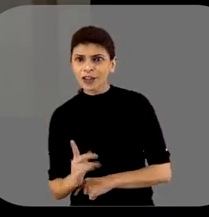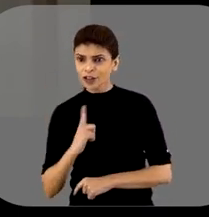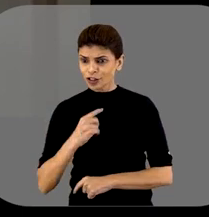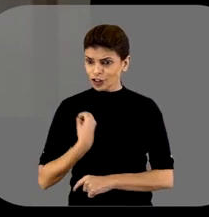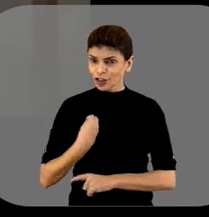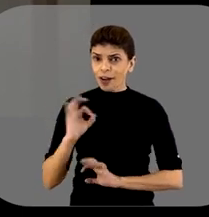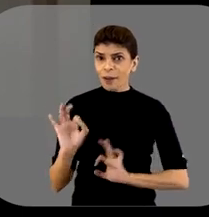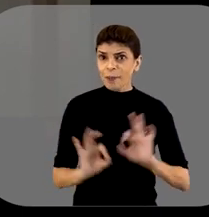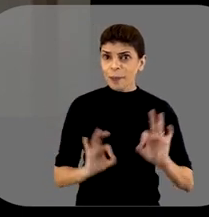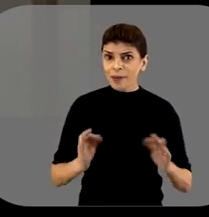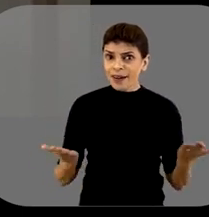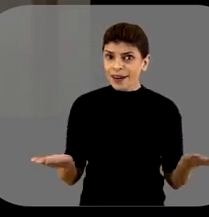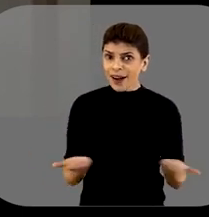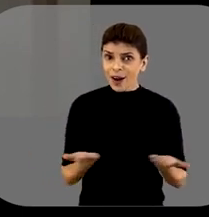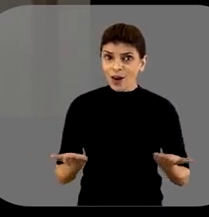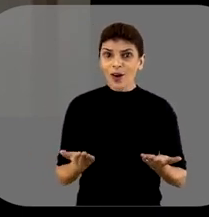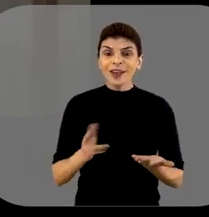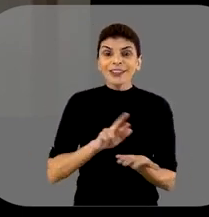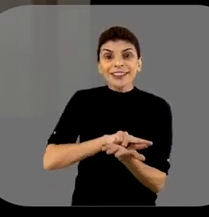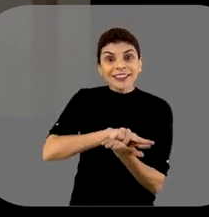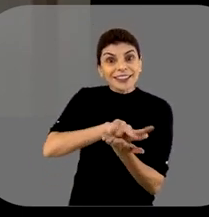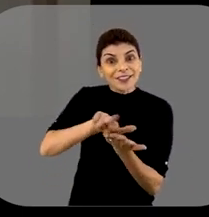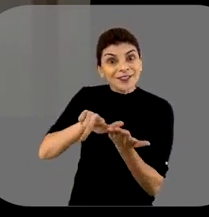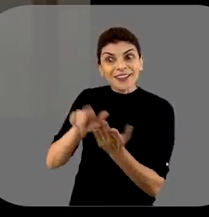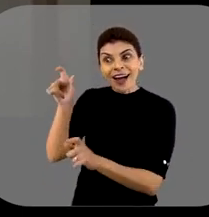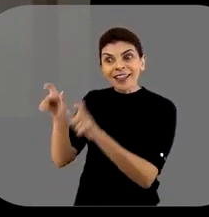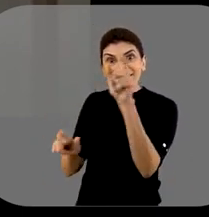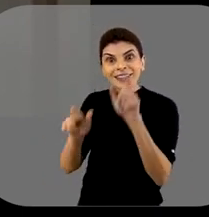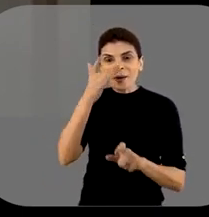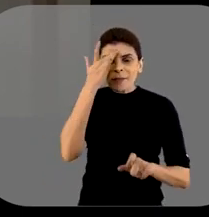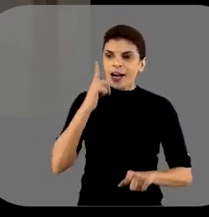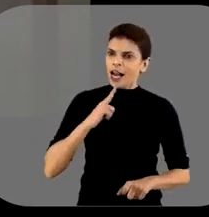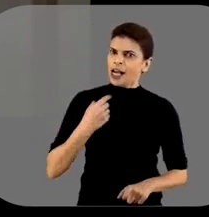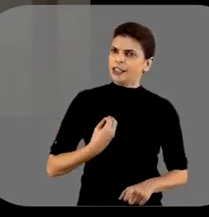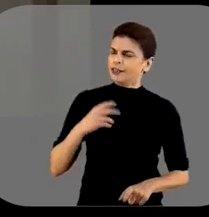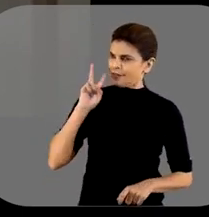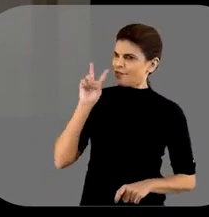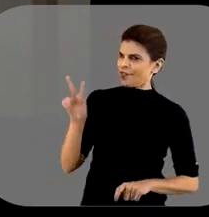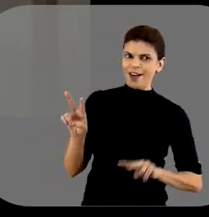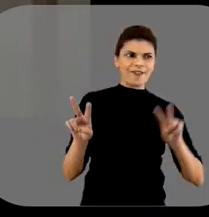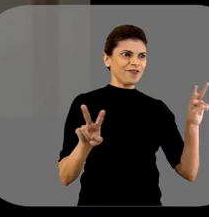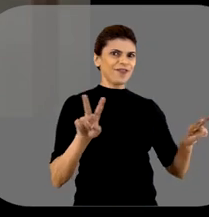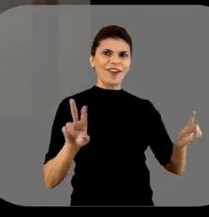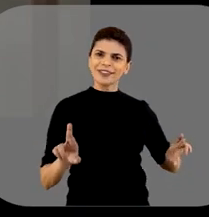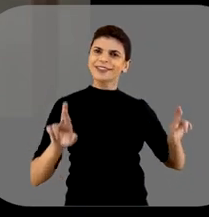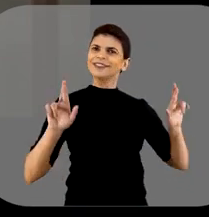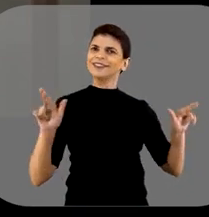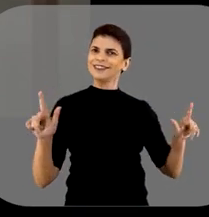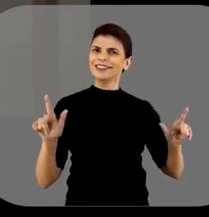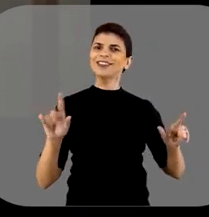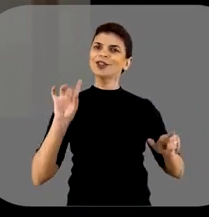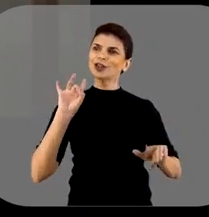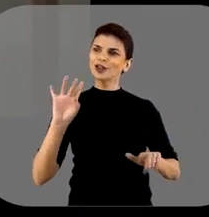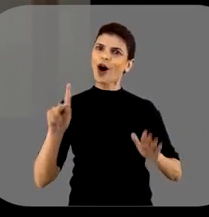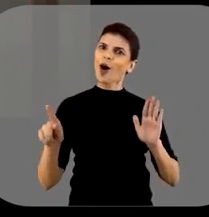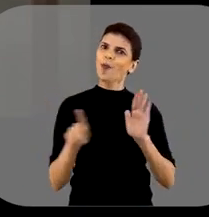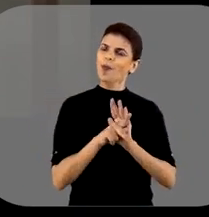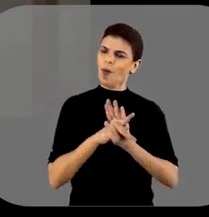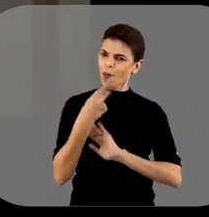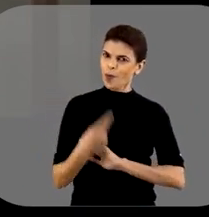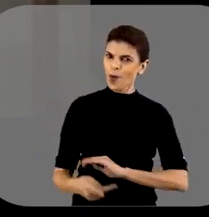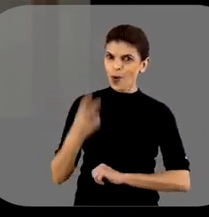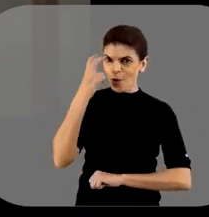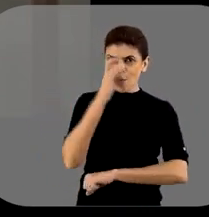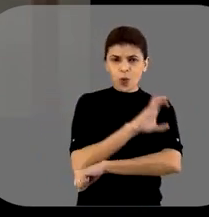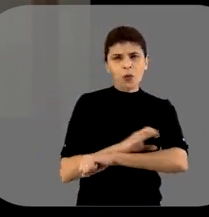estamos construindo, né? Que a diversidade exista, o quanto que ela não só é um capital cultural que